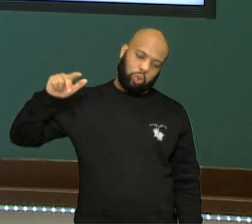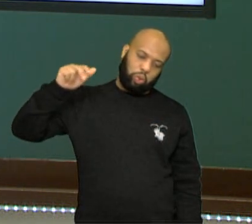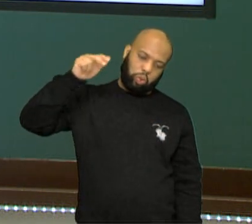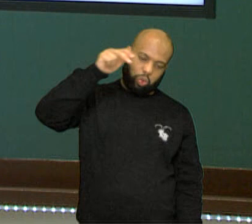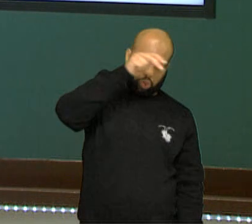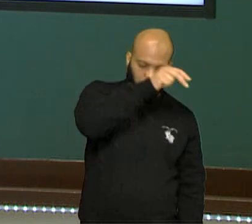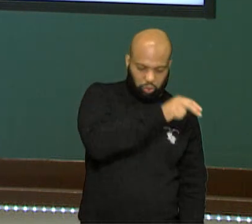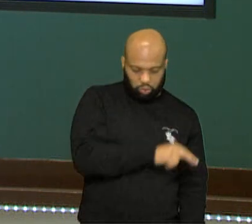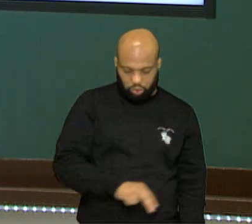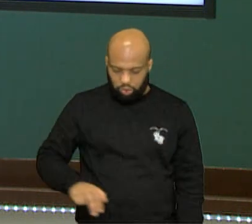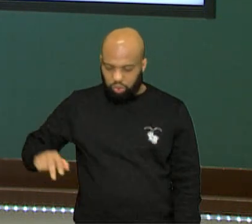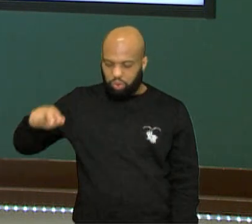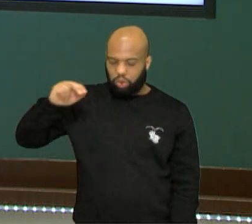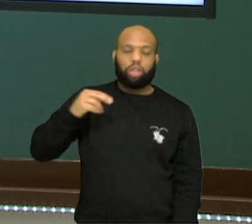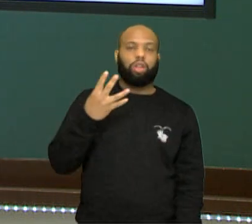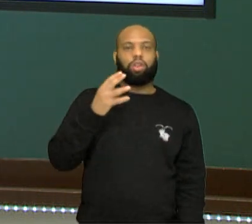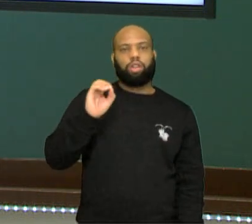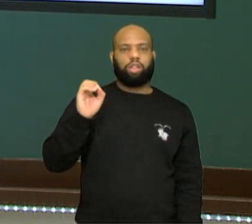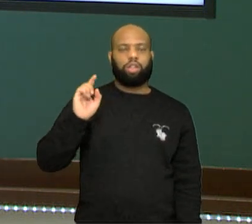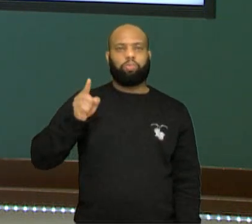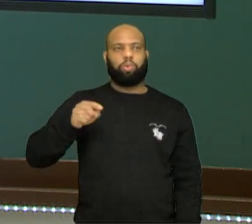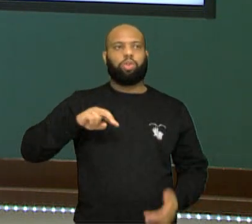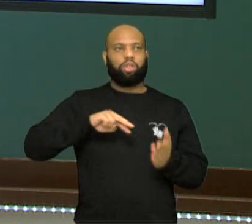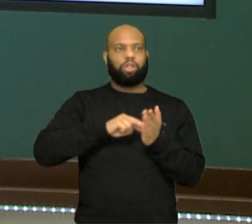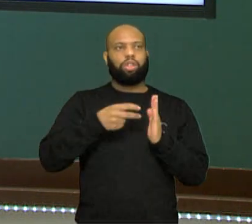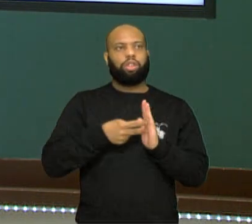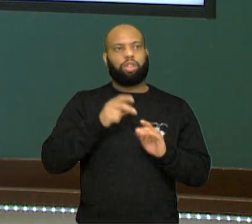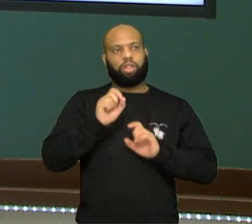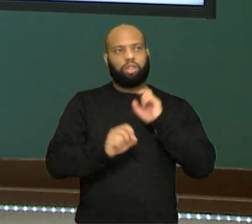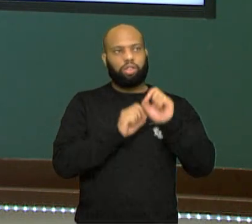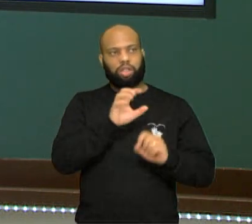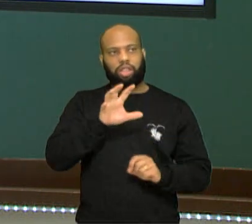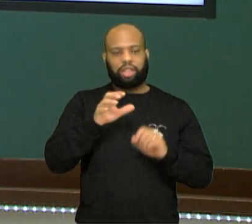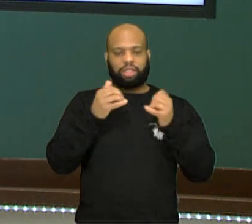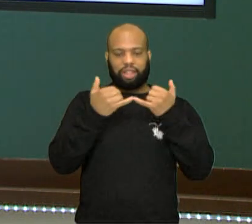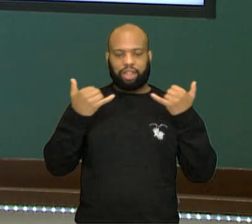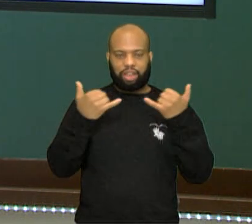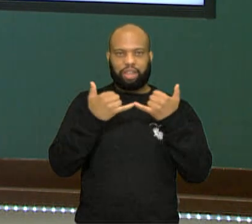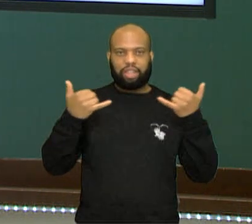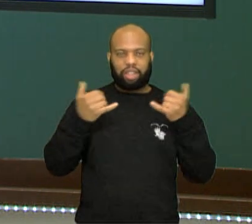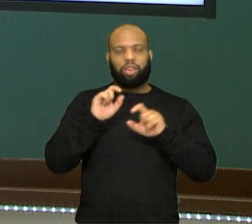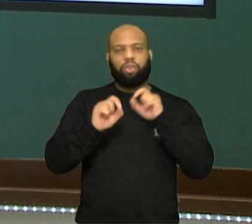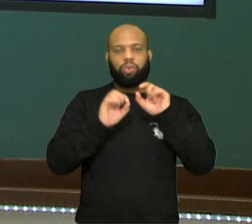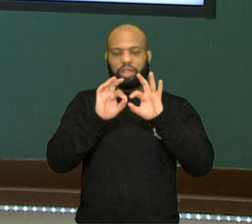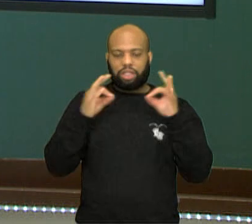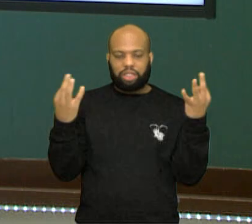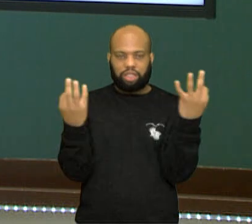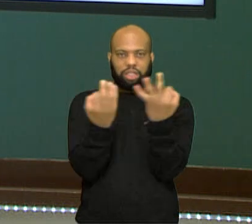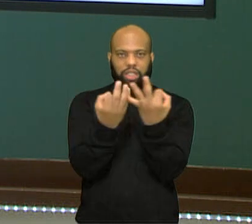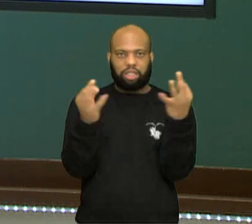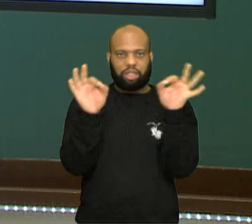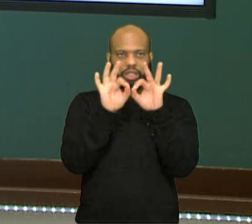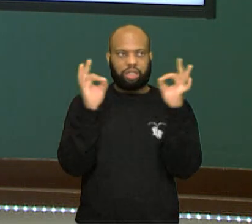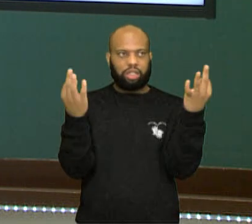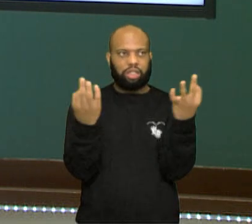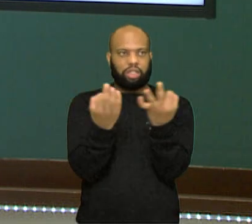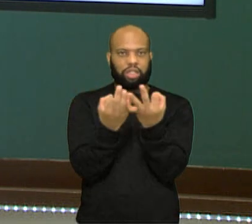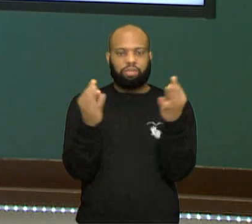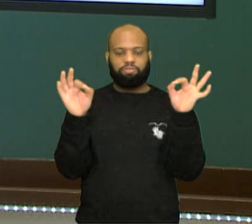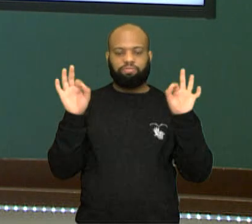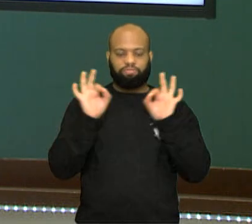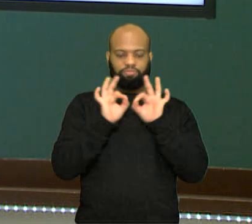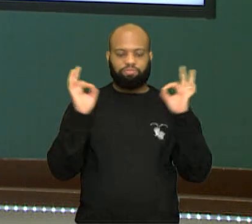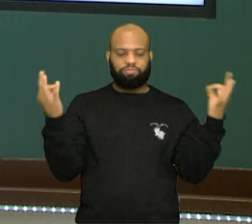Daria 40 mil quilômetros. Então, significa que esta linha significa o quê? Que é exatamente o comprimento